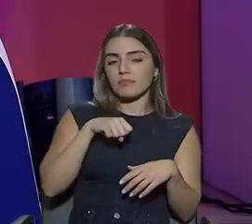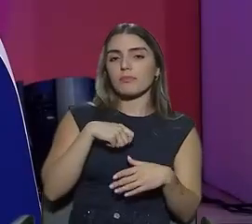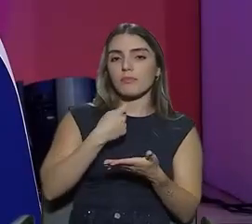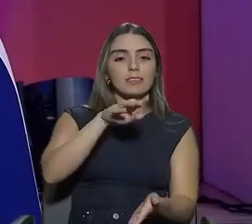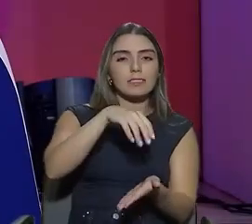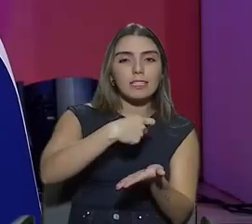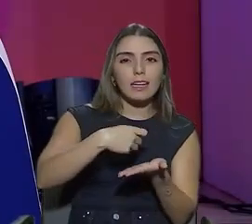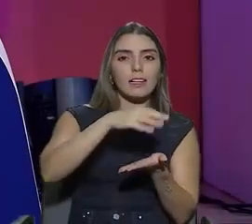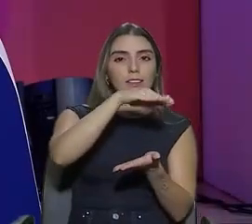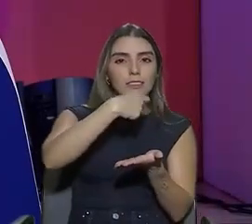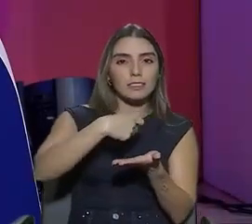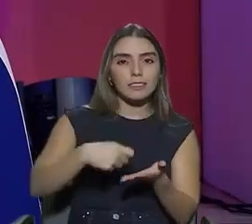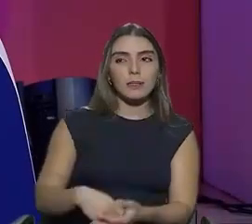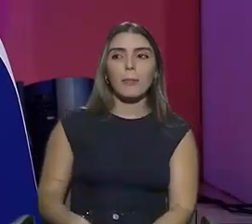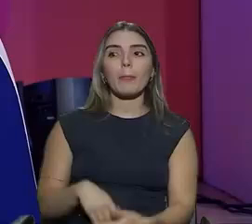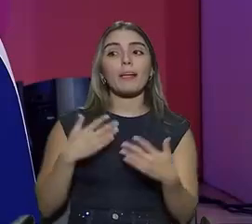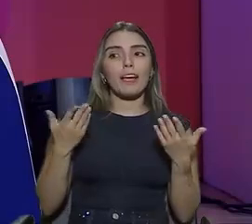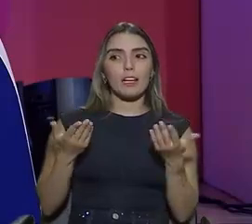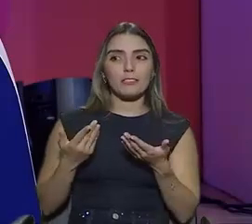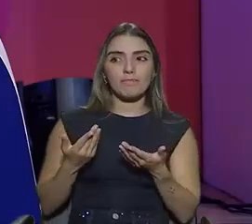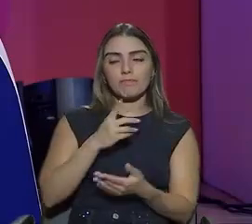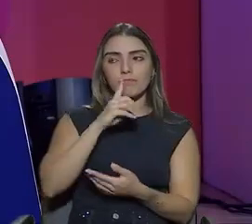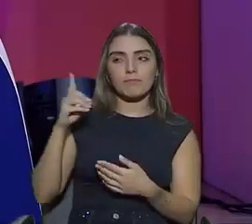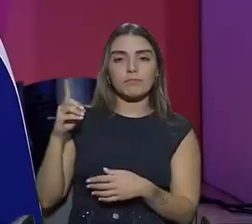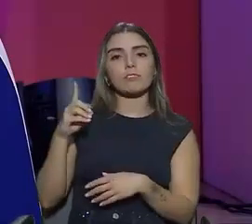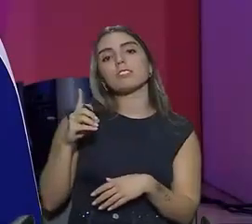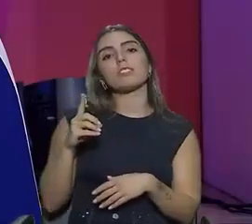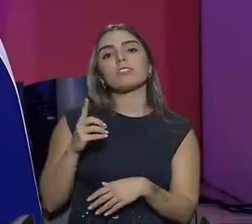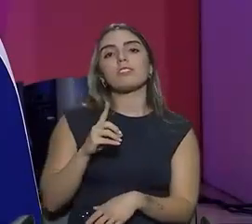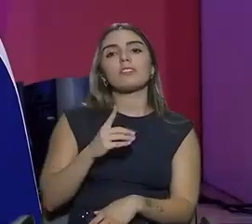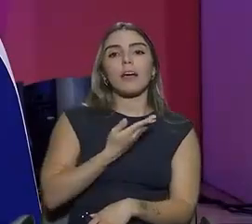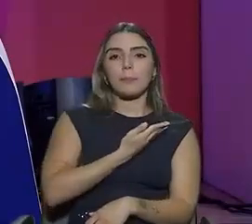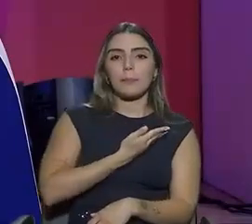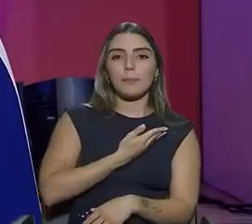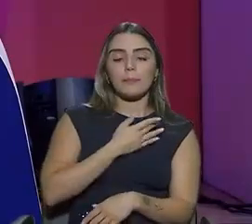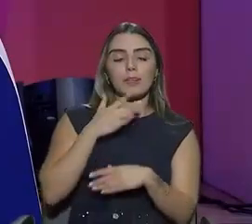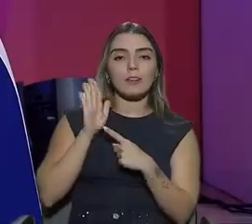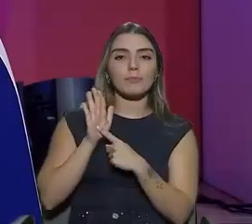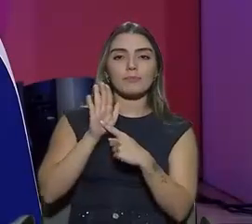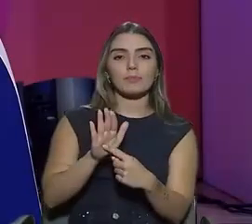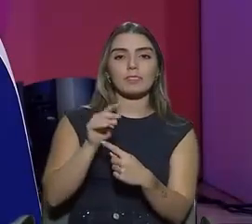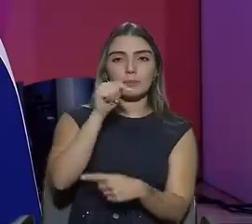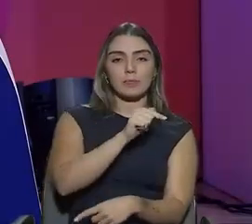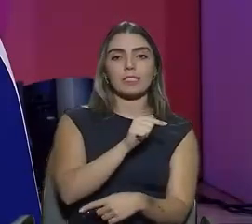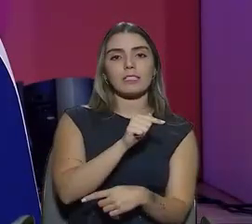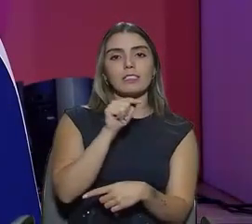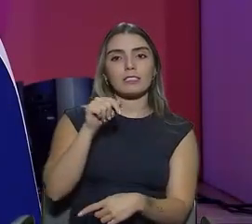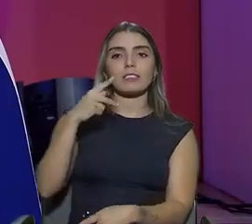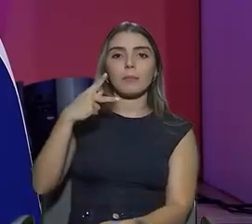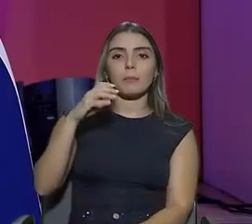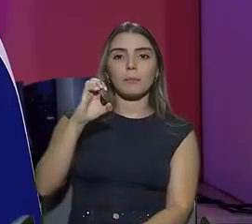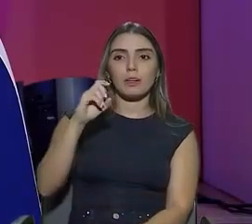Aí ela, Consa, aí já é Consa. Ah, Consa, vou te apresentar um amigo. Esse aqui é o Pedro e tal. Aí o Pedro estava lá contando